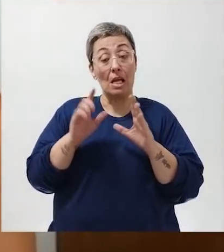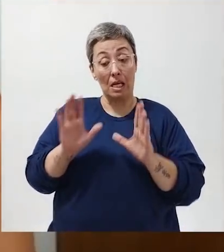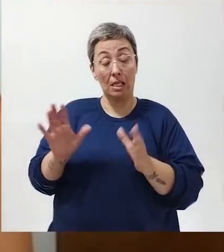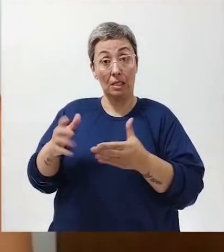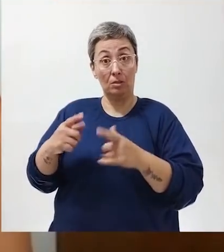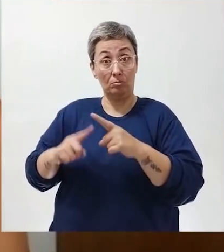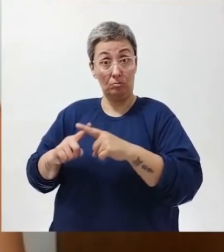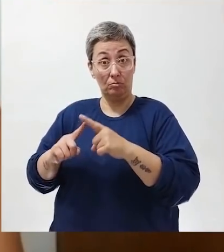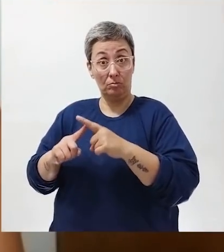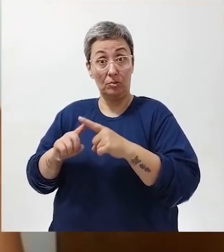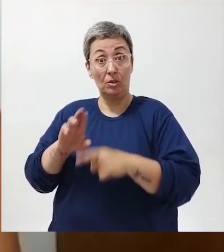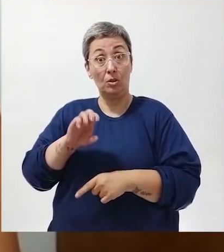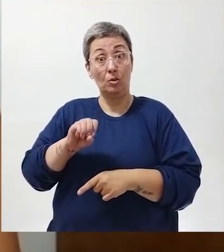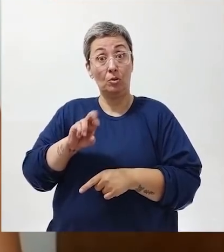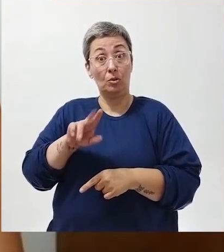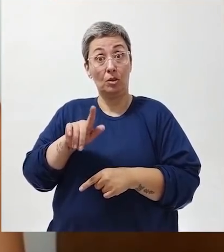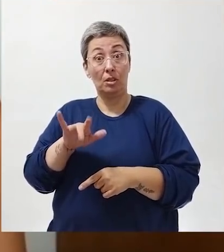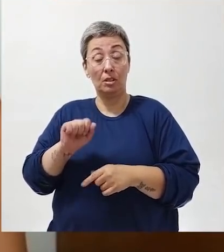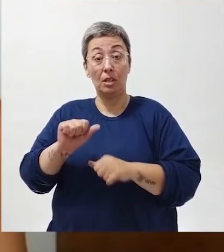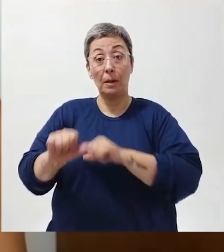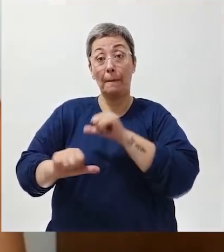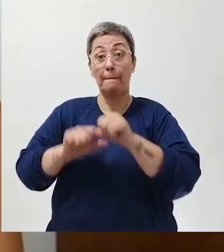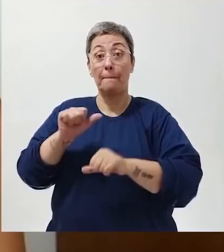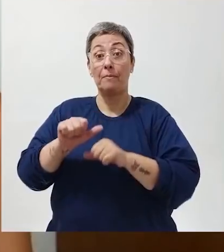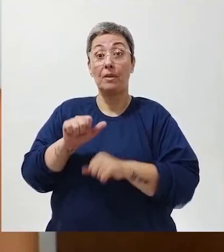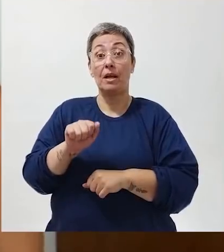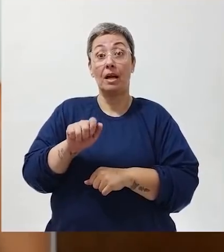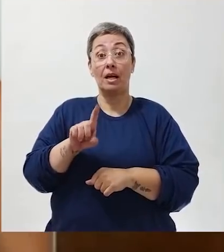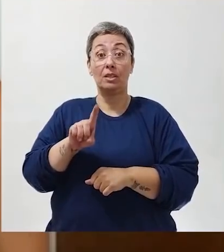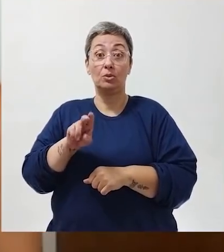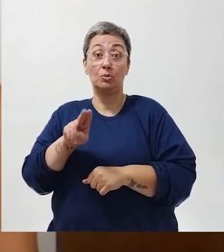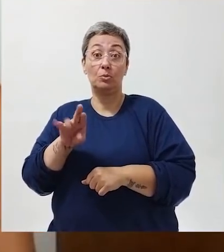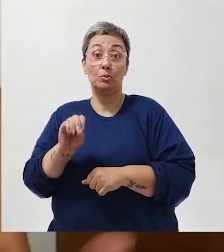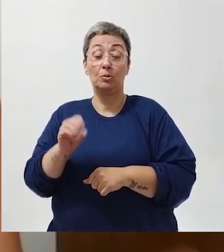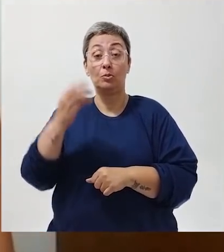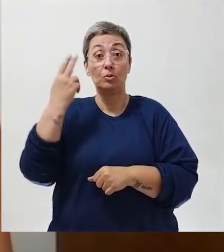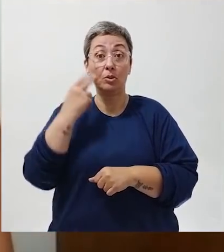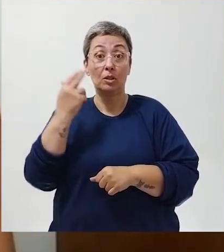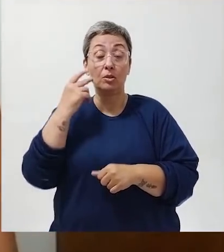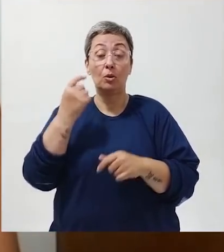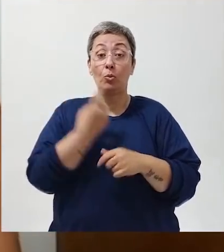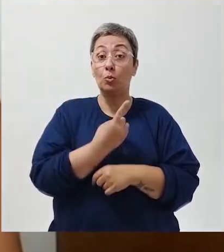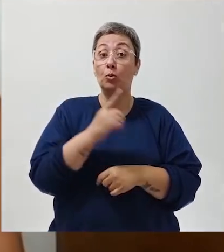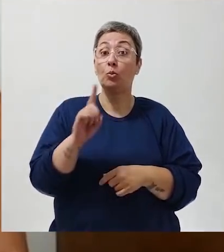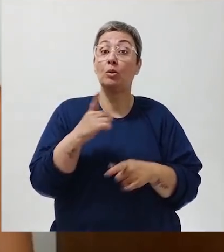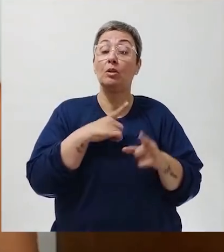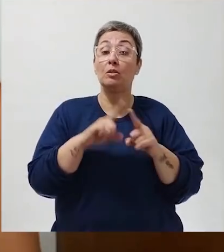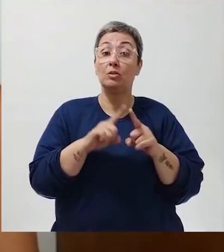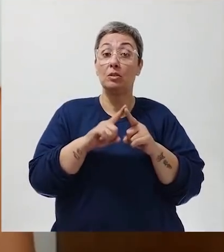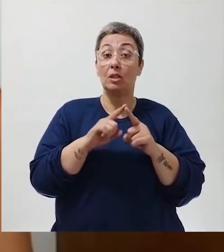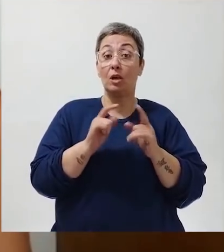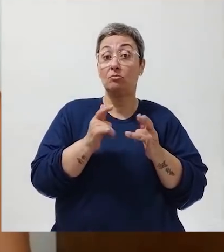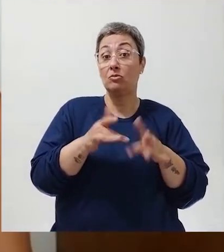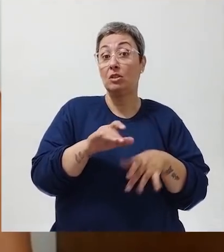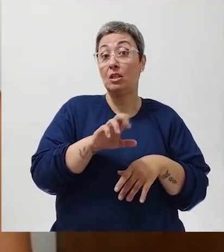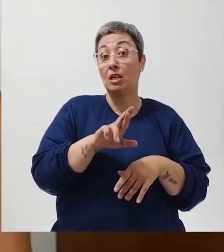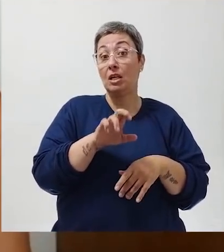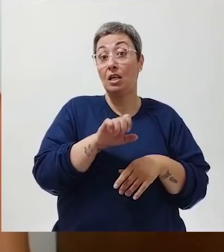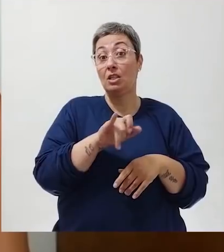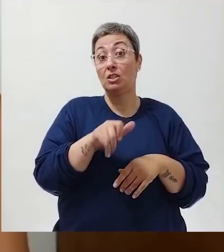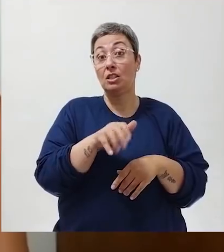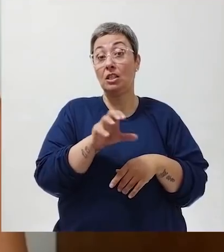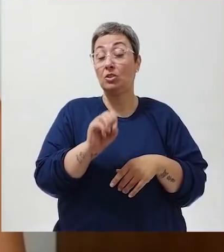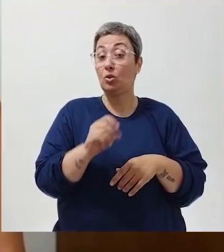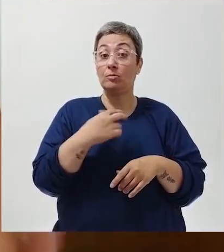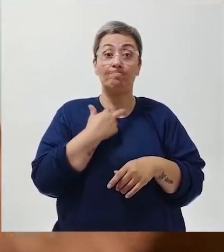de resíduo orgânico é transformado em adubo natural. E por último, nós temos os rejeitos, que é tudo